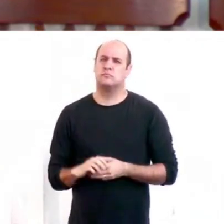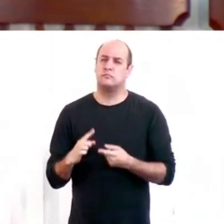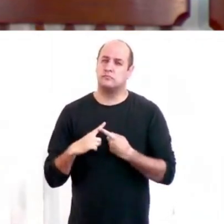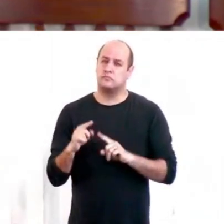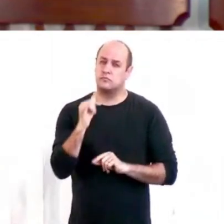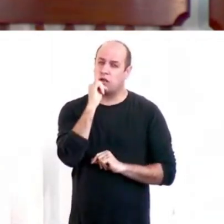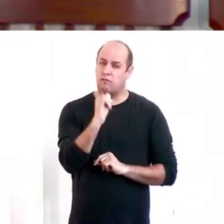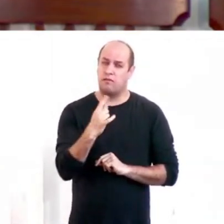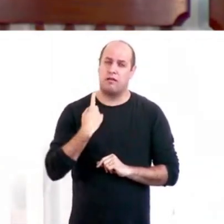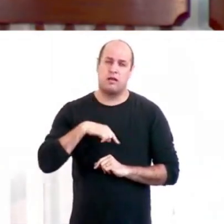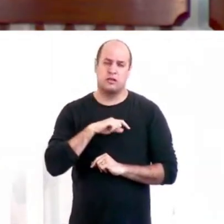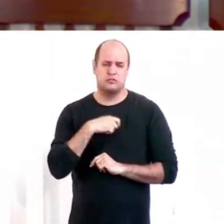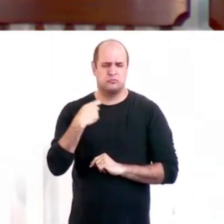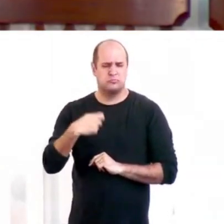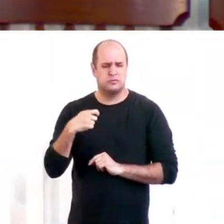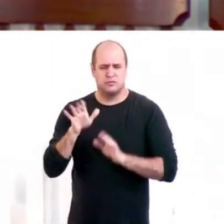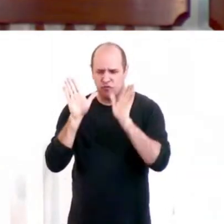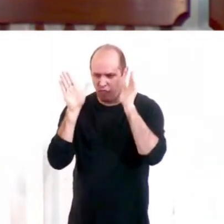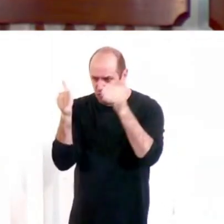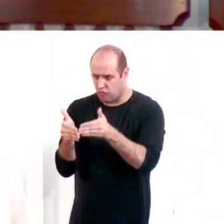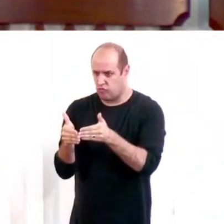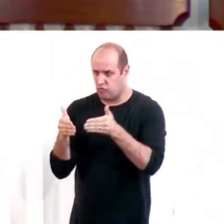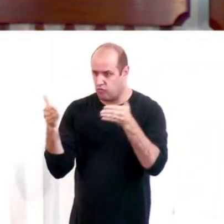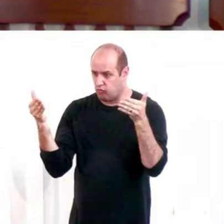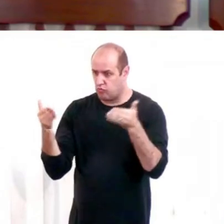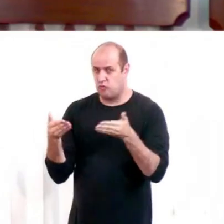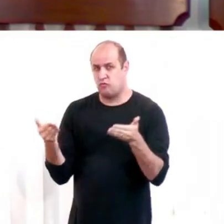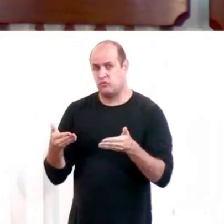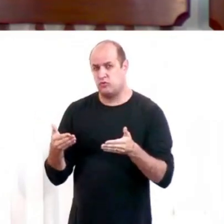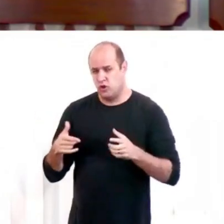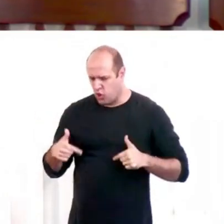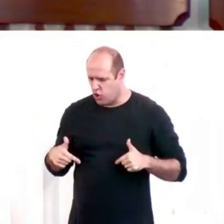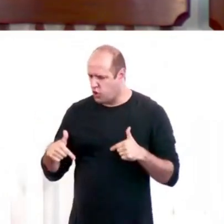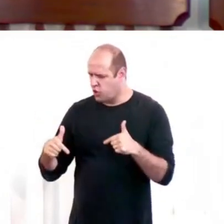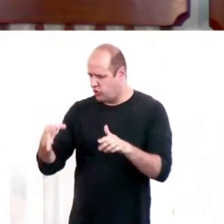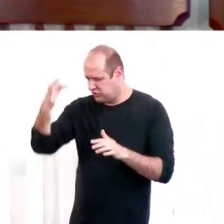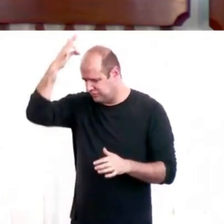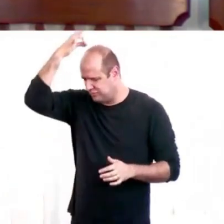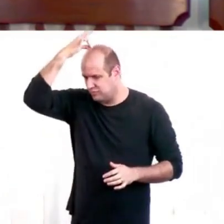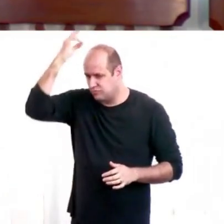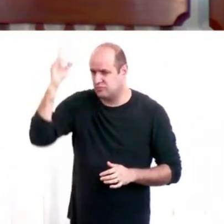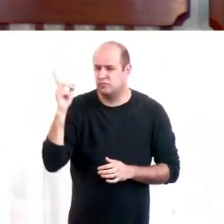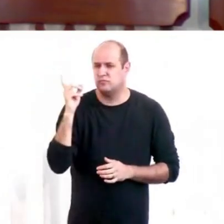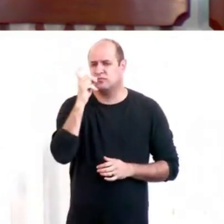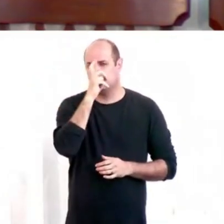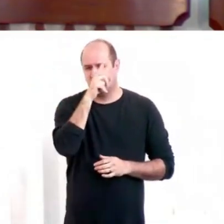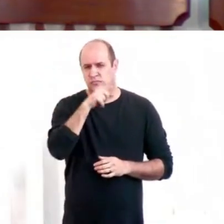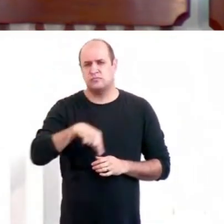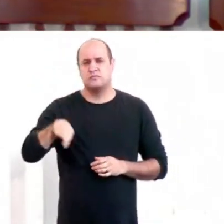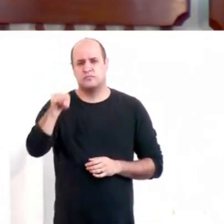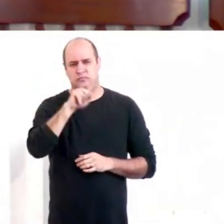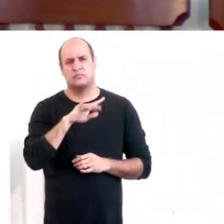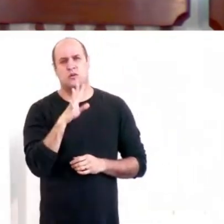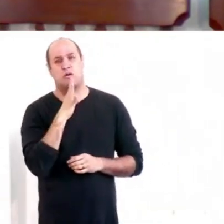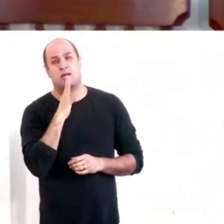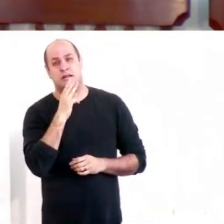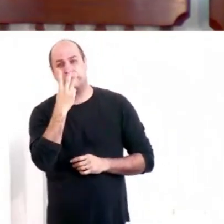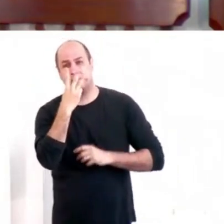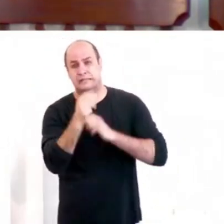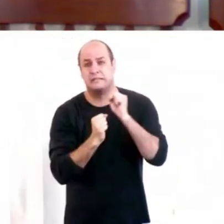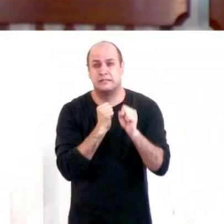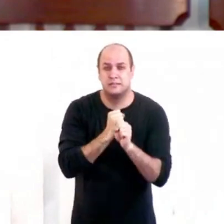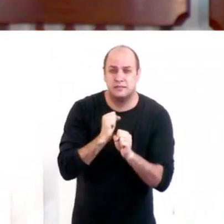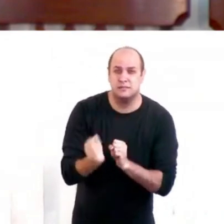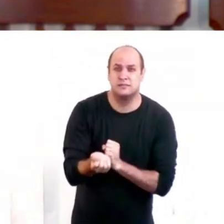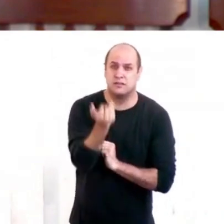que focar, porque o tempo urge, a batalha espiritual está muito grande. Vocês conhecem nos últimos 3 anos o que tem acontecido